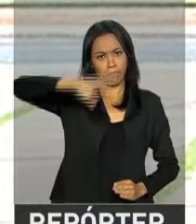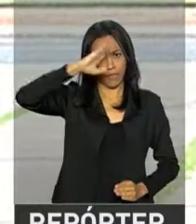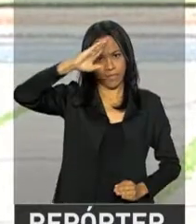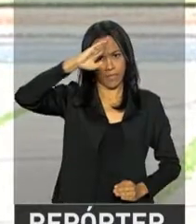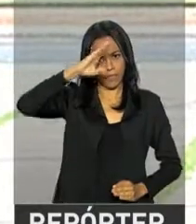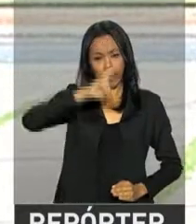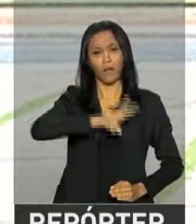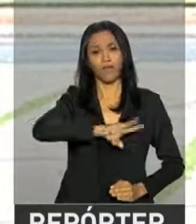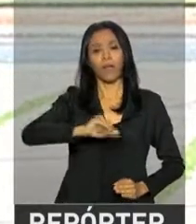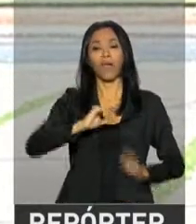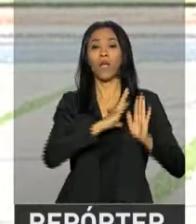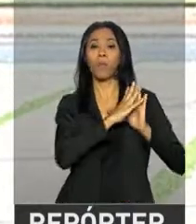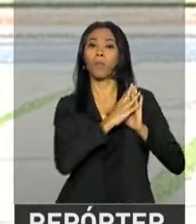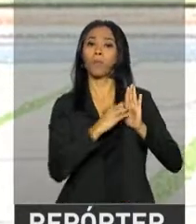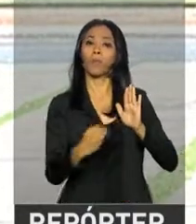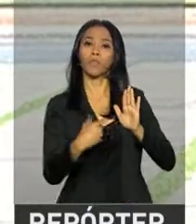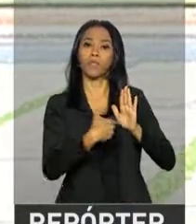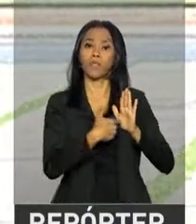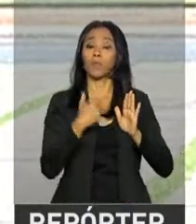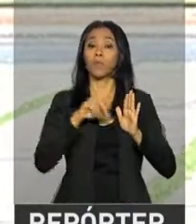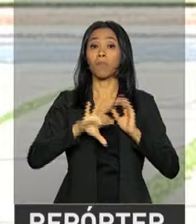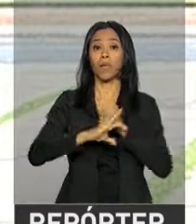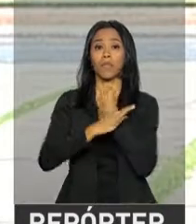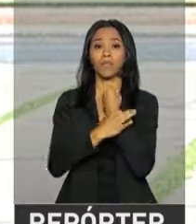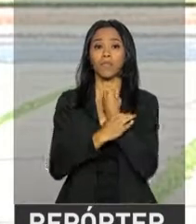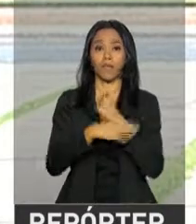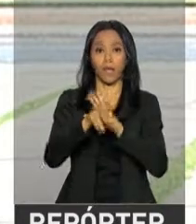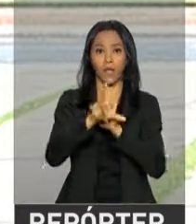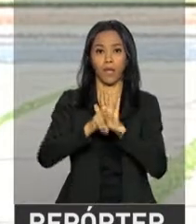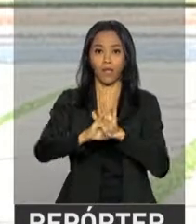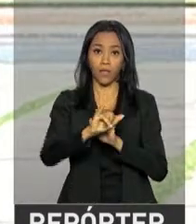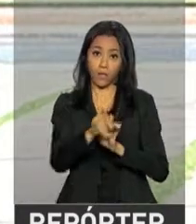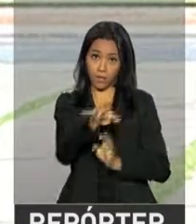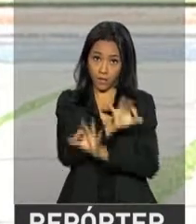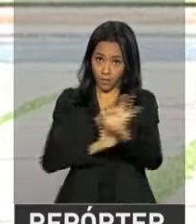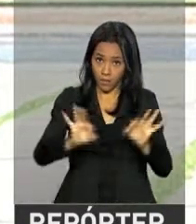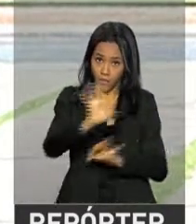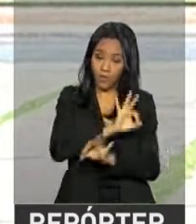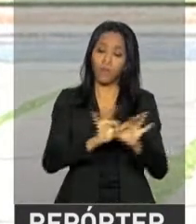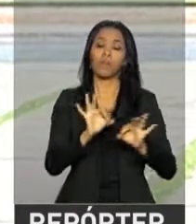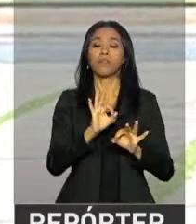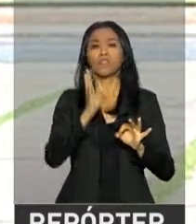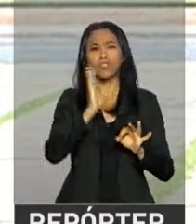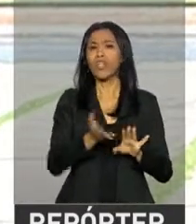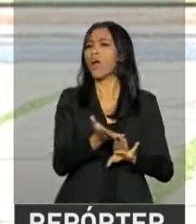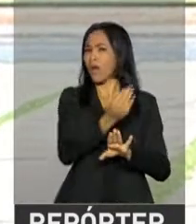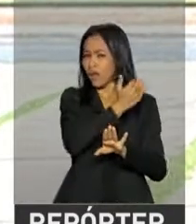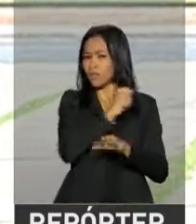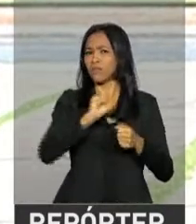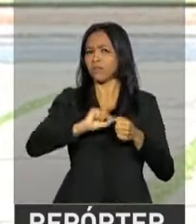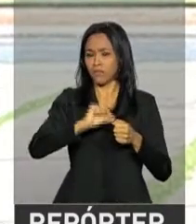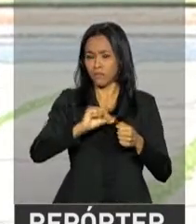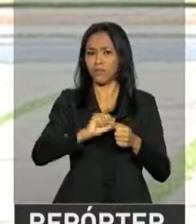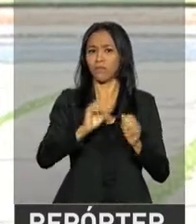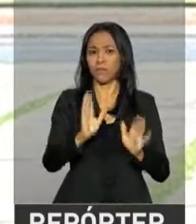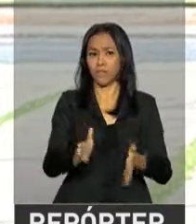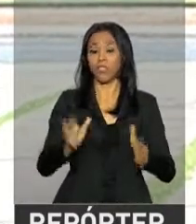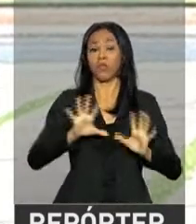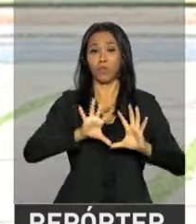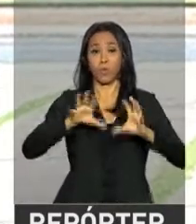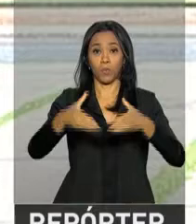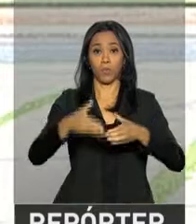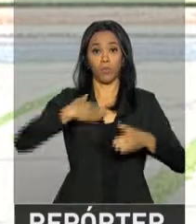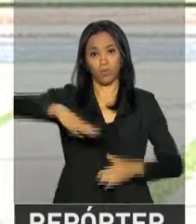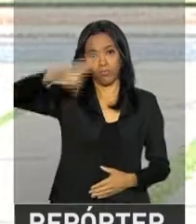modelo das chamadas garantia de lei e ordem, operações que já vinham sendo realizadas pelas Forças Armadas no Rio de Janeiro. Ainda